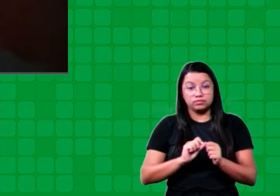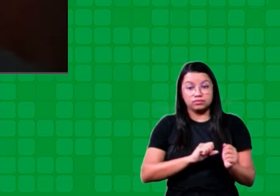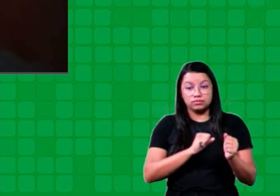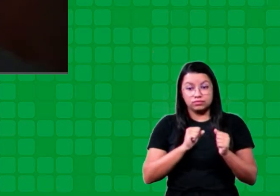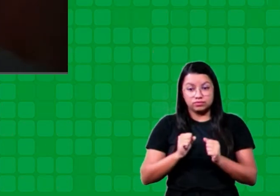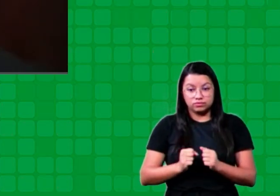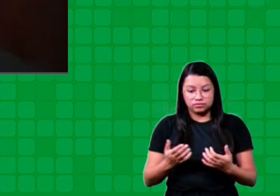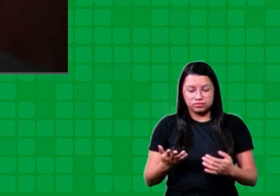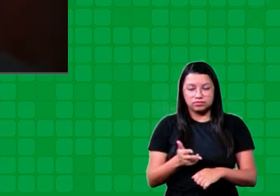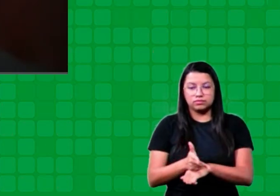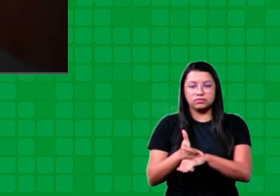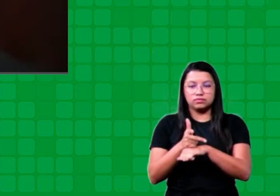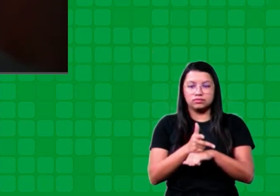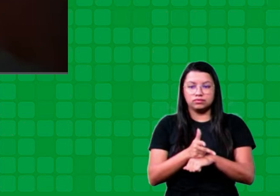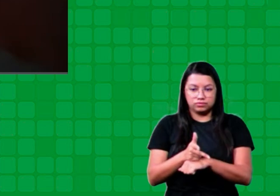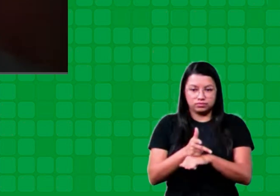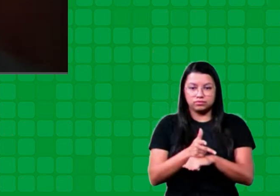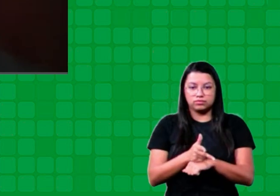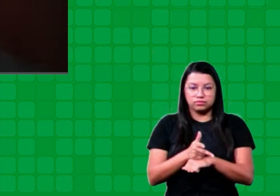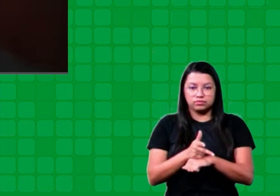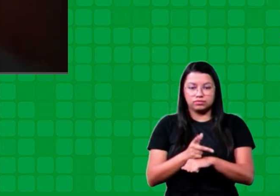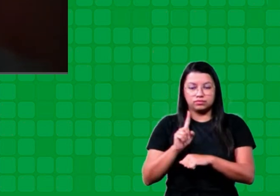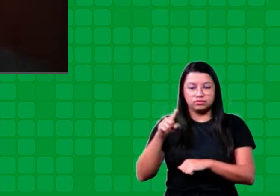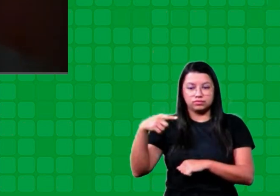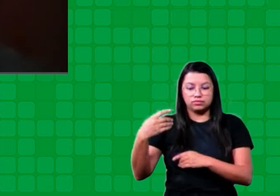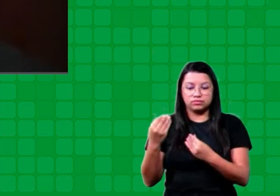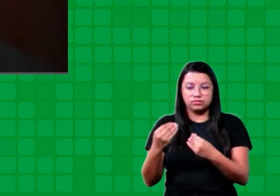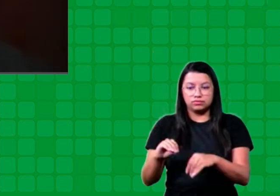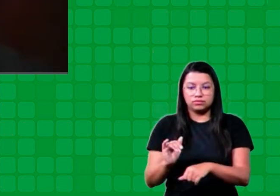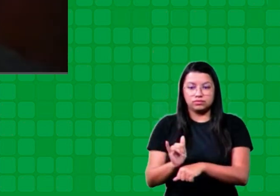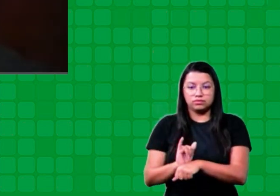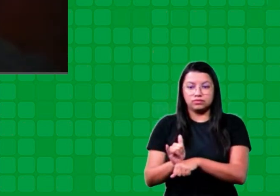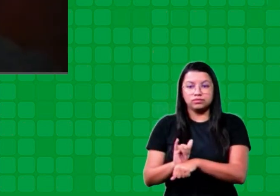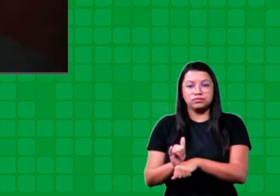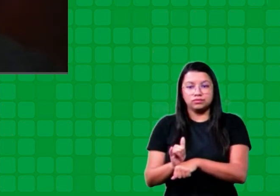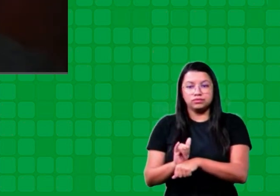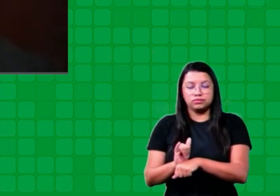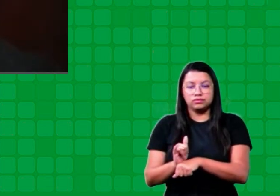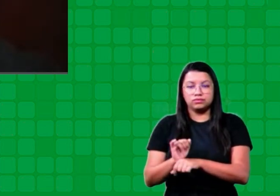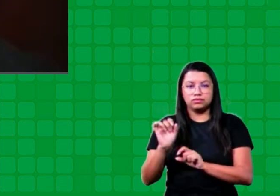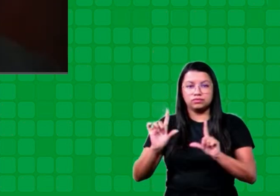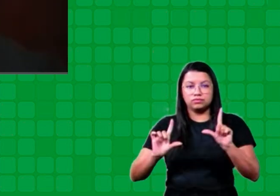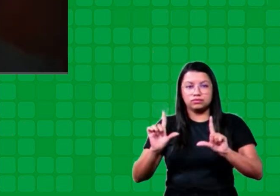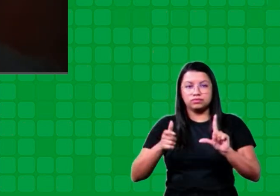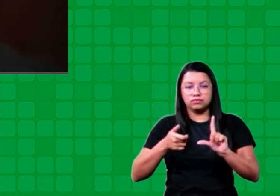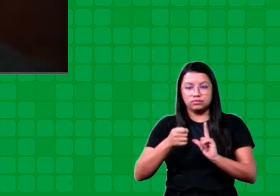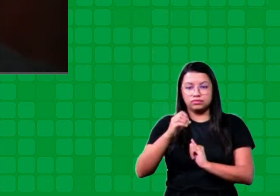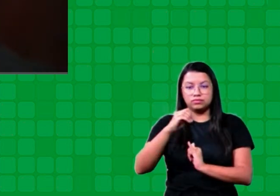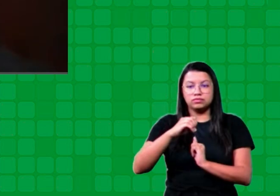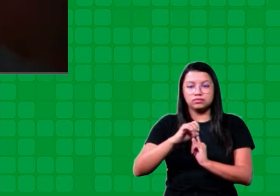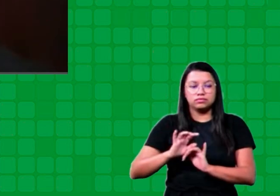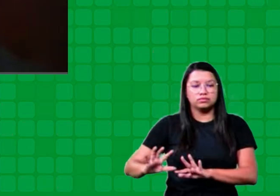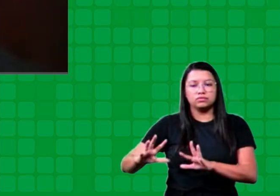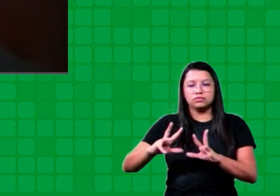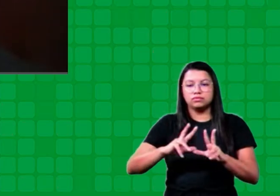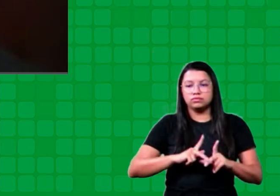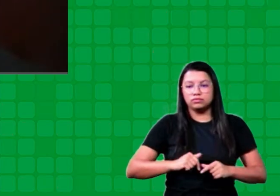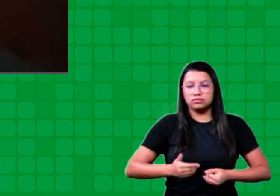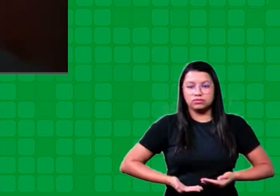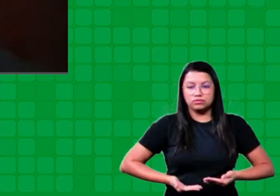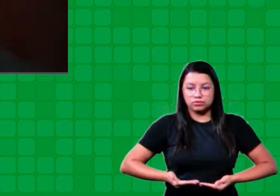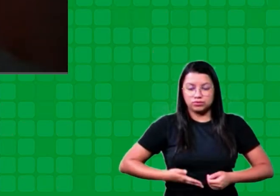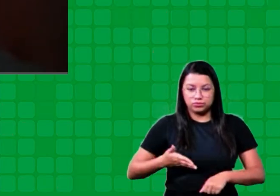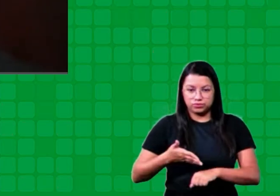posterior transmissão na nossa TV IFB, e todas e todos os servidores que participam aqui dessa reunião nesse